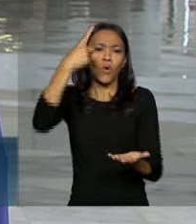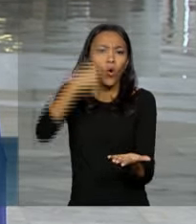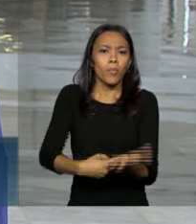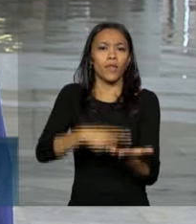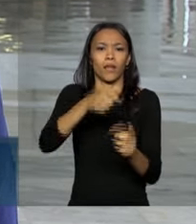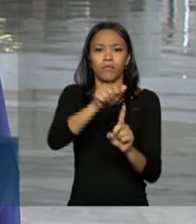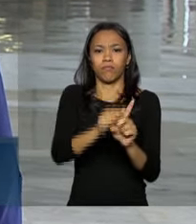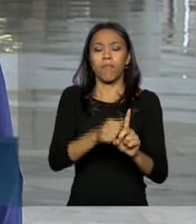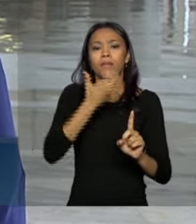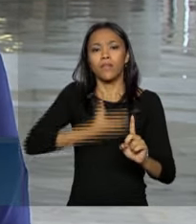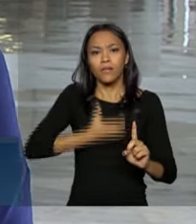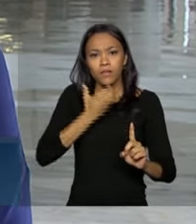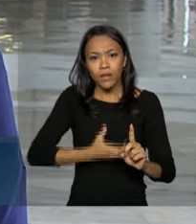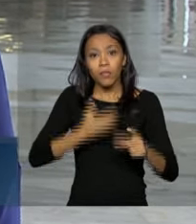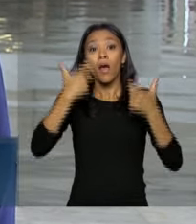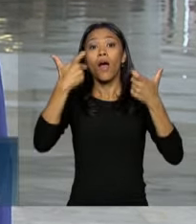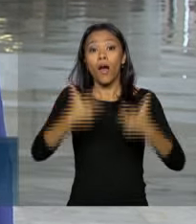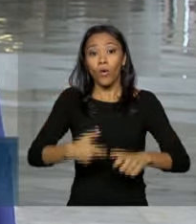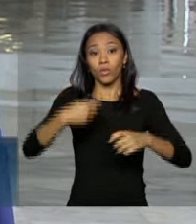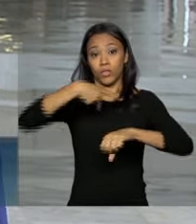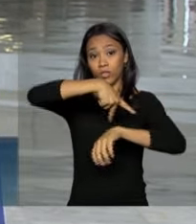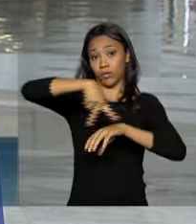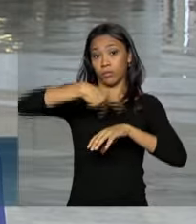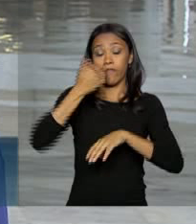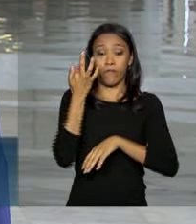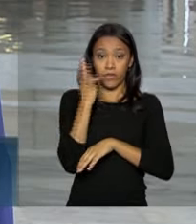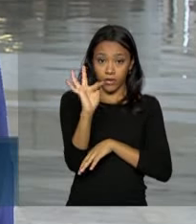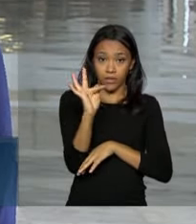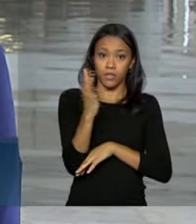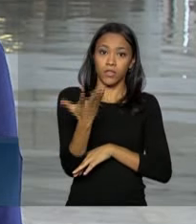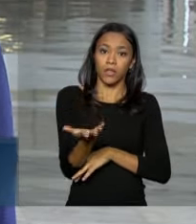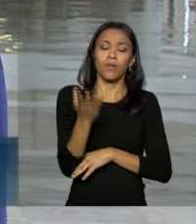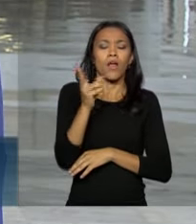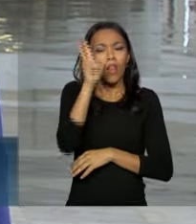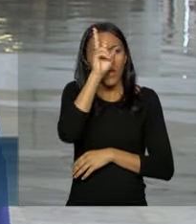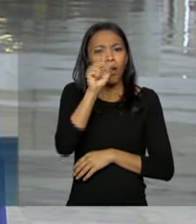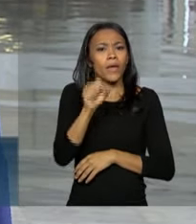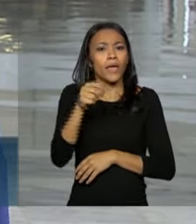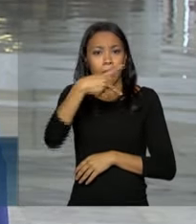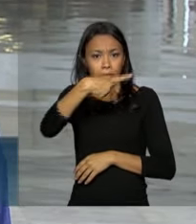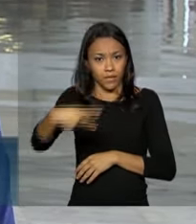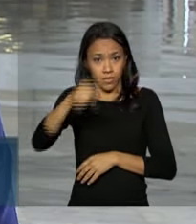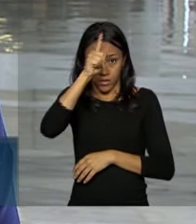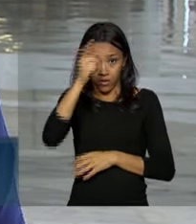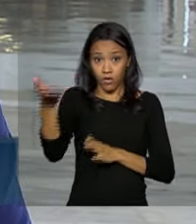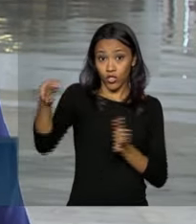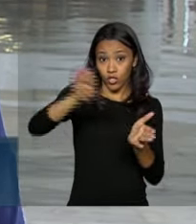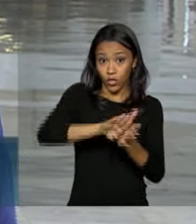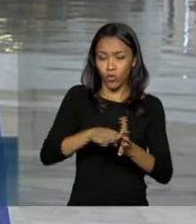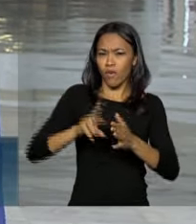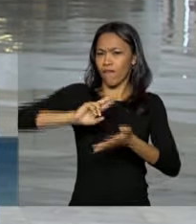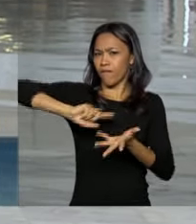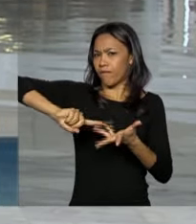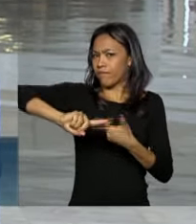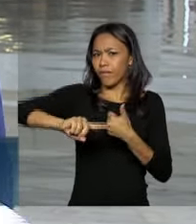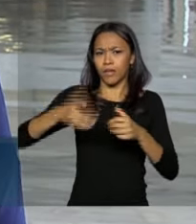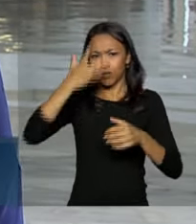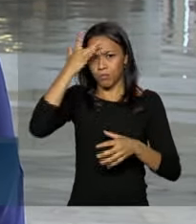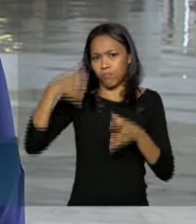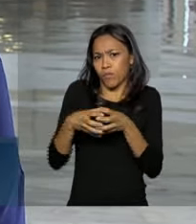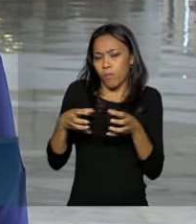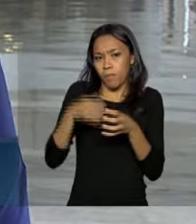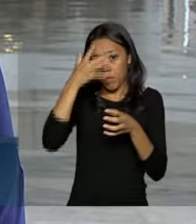em dezembro, em Paris, na França. Bom, vale lembrar que Angela Merkel veio ao Brasil acompanhada de vários ministros